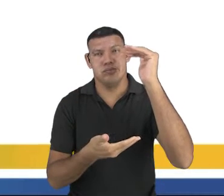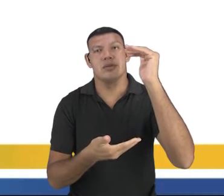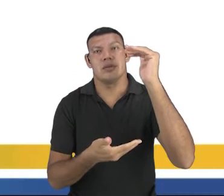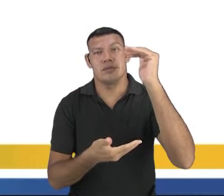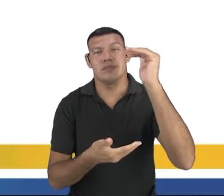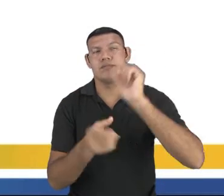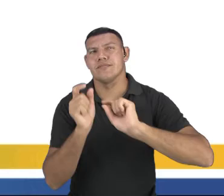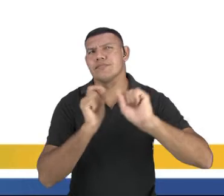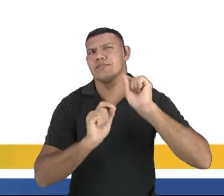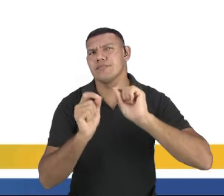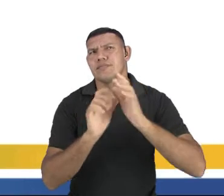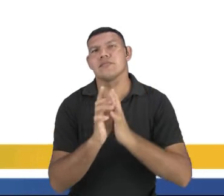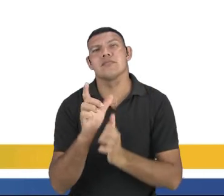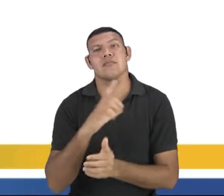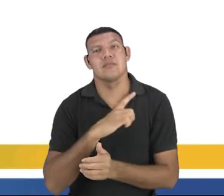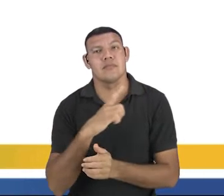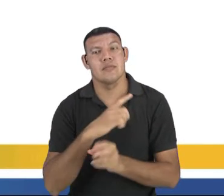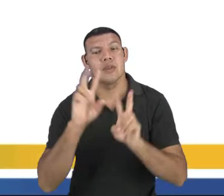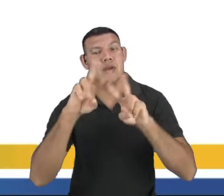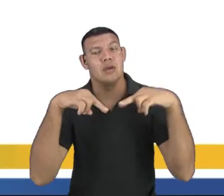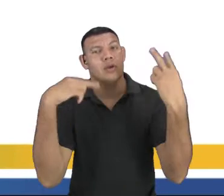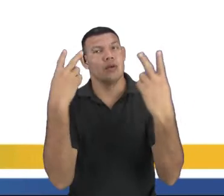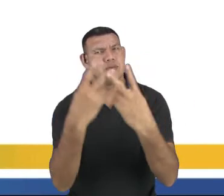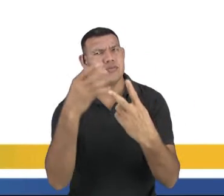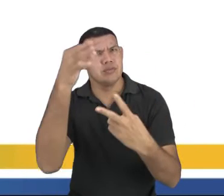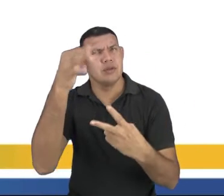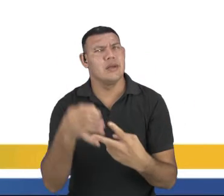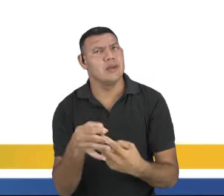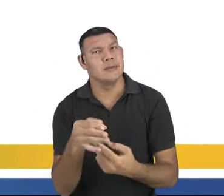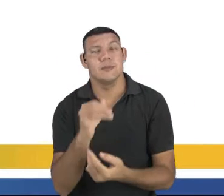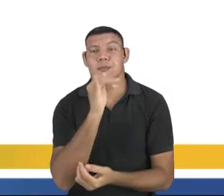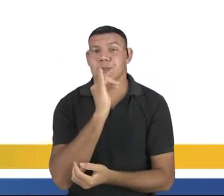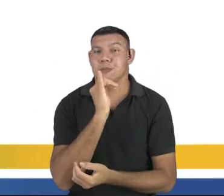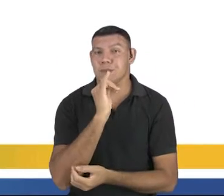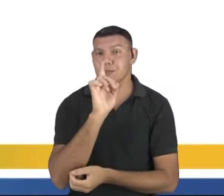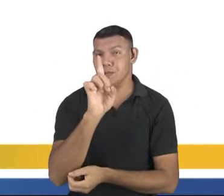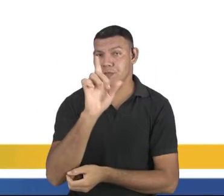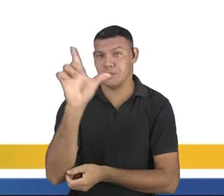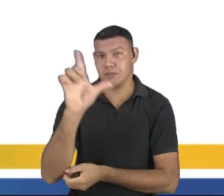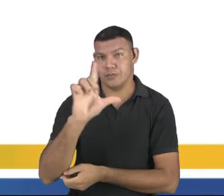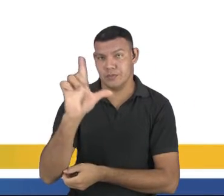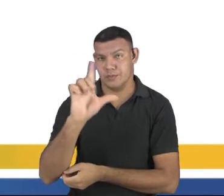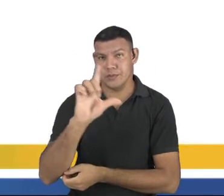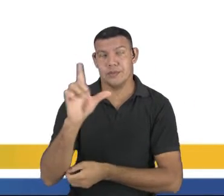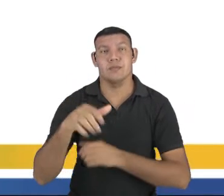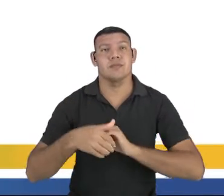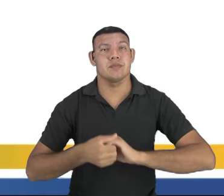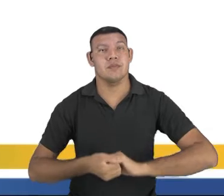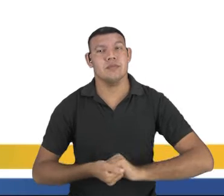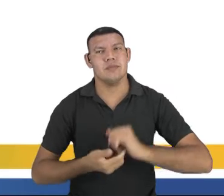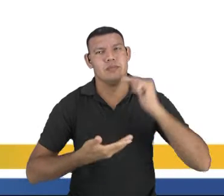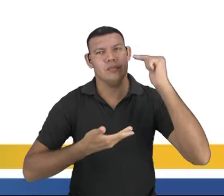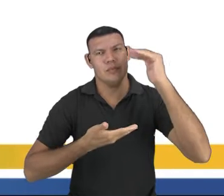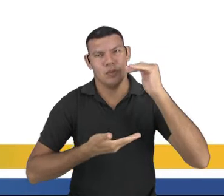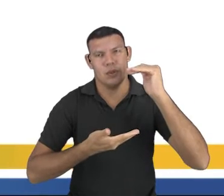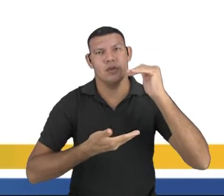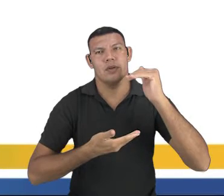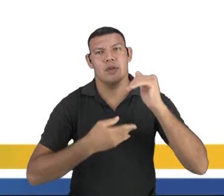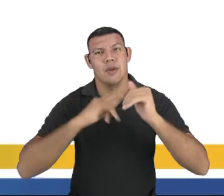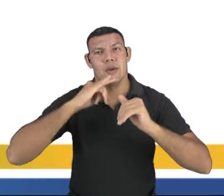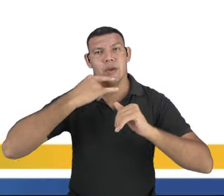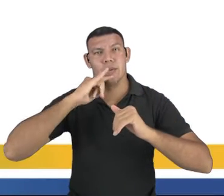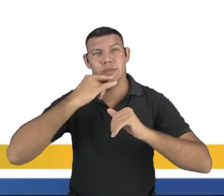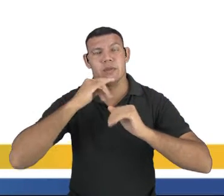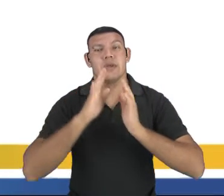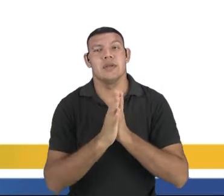seja, a garrafa tinha um volume definido, vamos supor que ela tinha aqui 1 litro. Né? 1 litrão. Vamos supor que era 1 litrão. Colocou água aí e colocou no